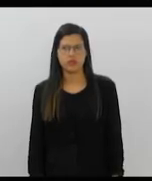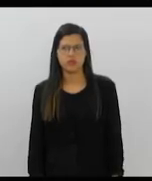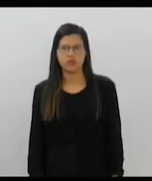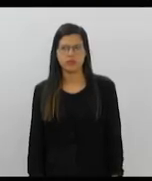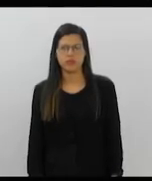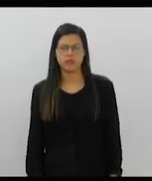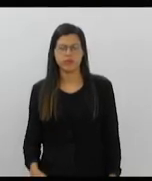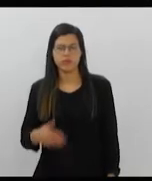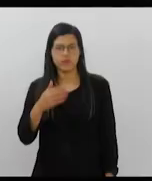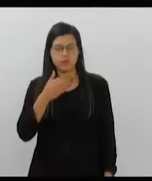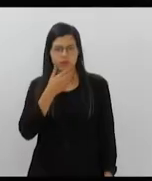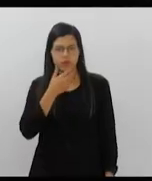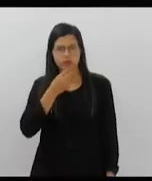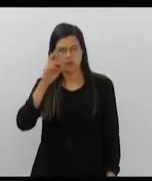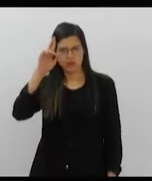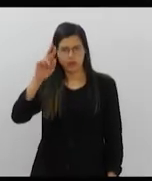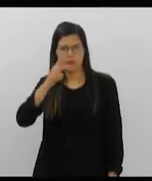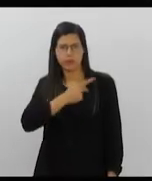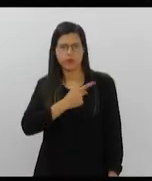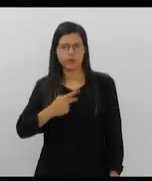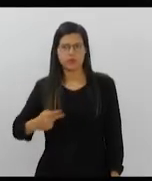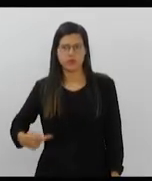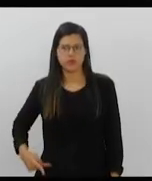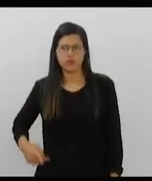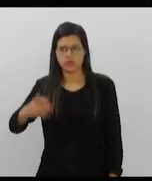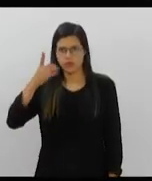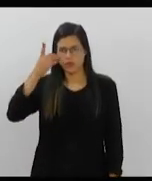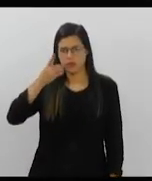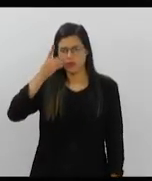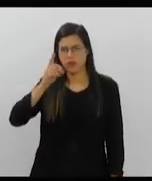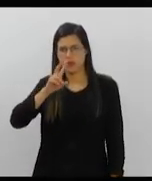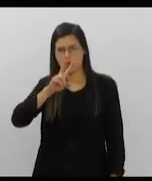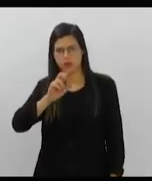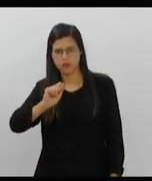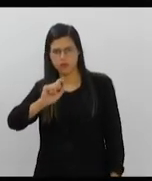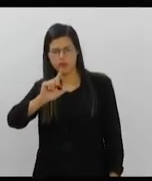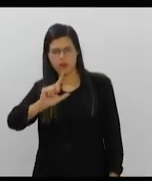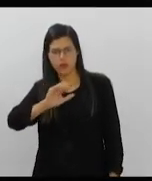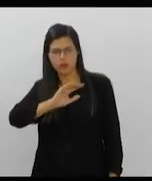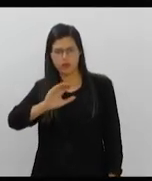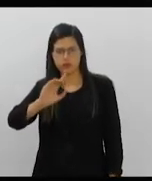Senhor presidente, deputado Valdaceasa,